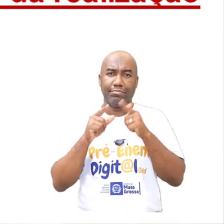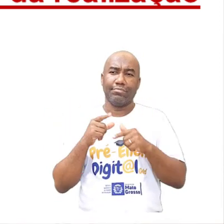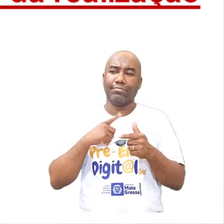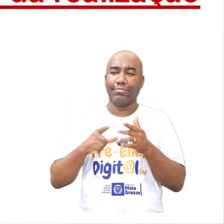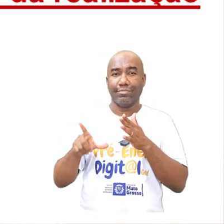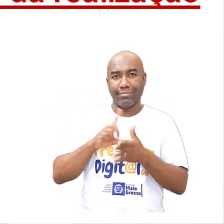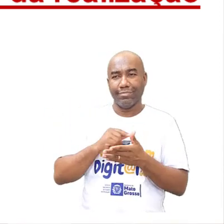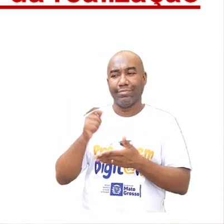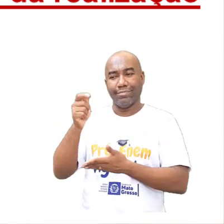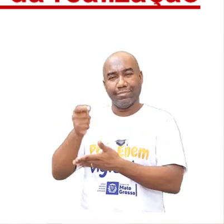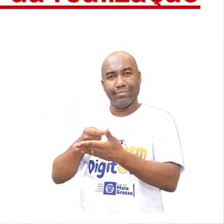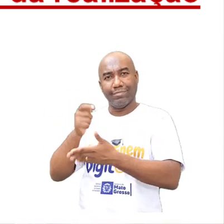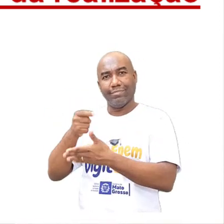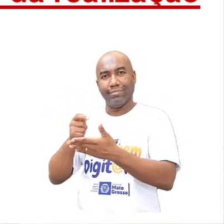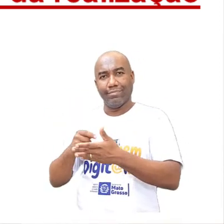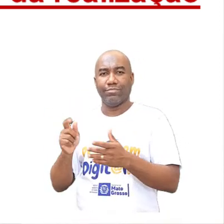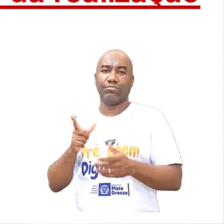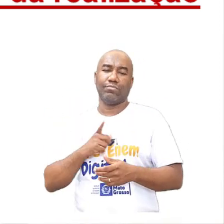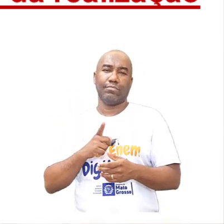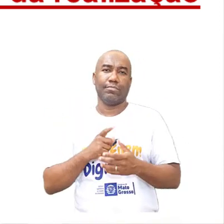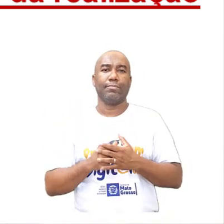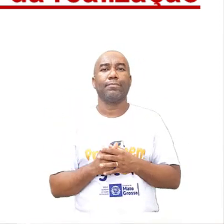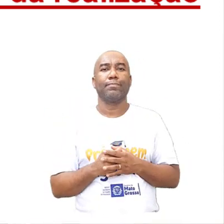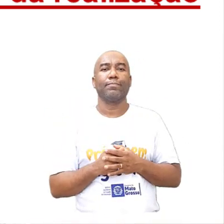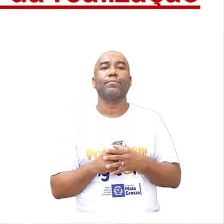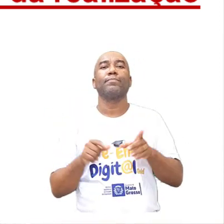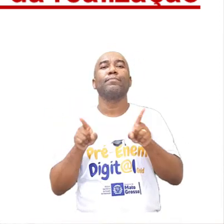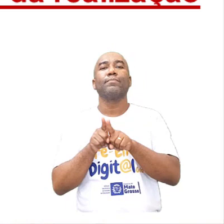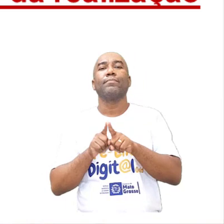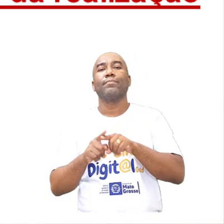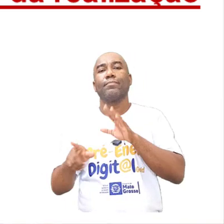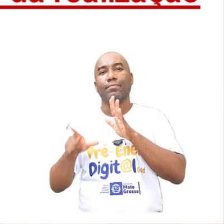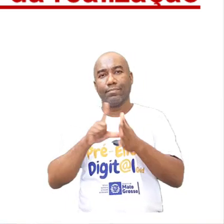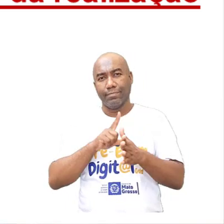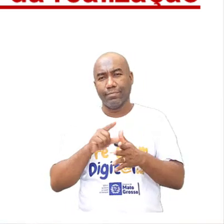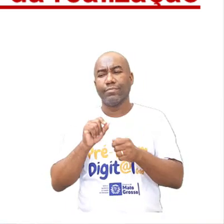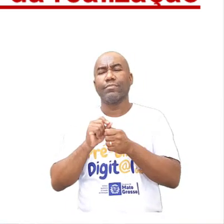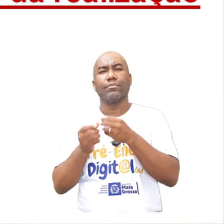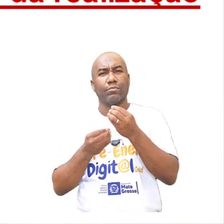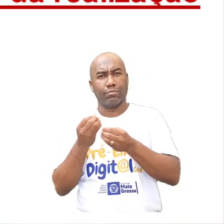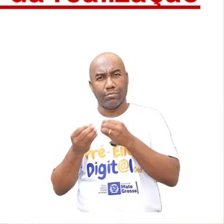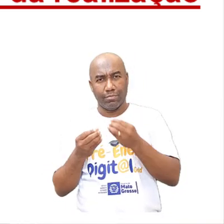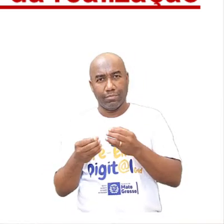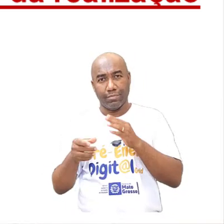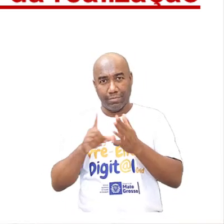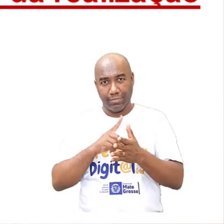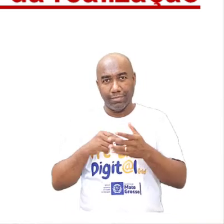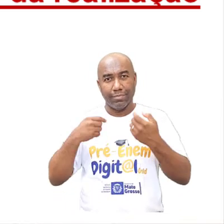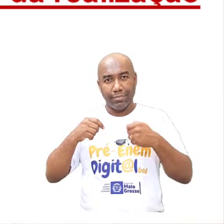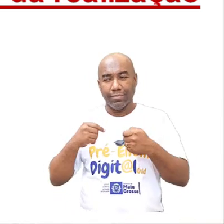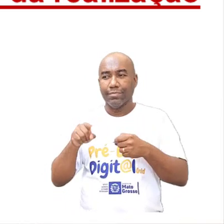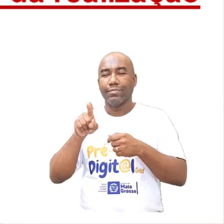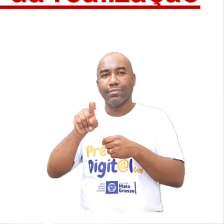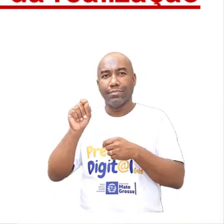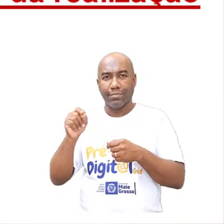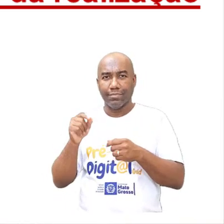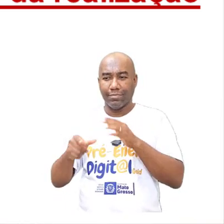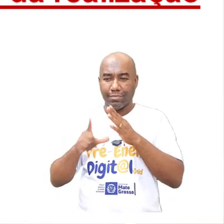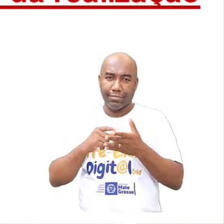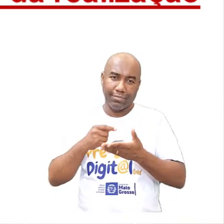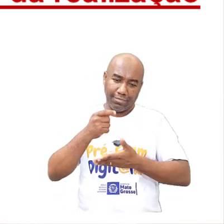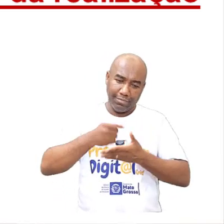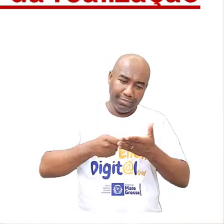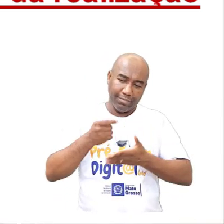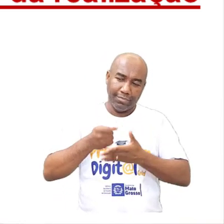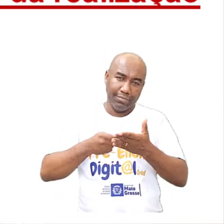Então, ele se alonga um pouco mais. Vamos lá. Aproveita e veja aqui comigo. Como que ele dividiu tudo?